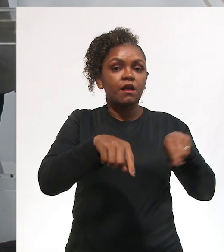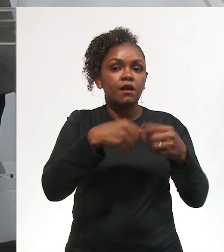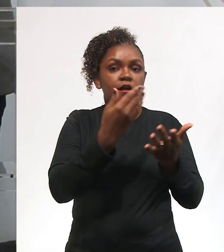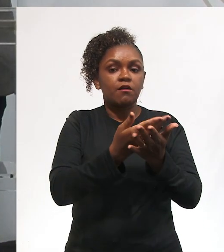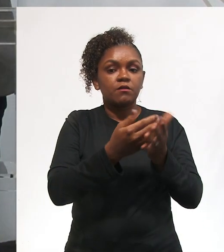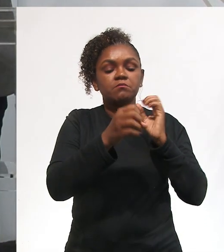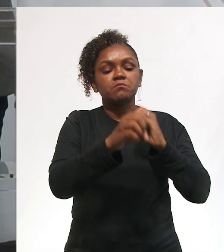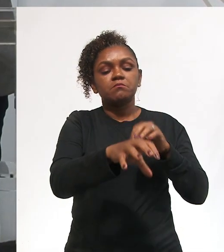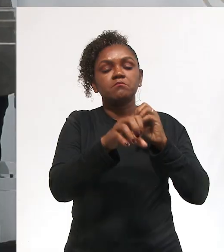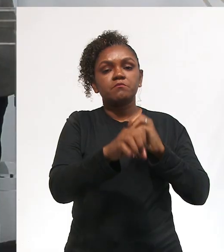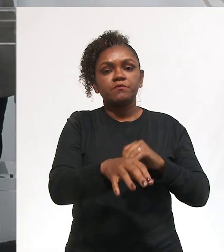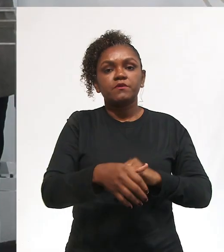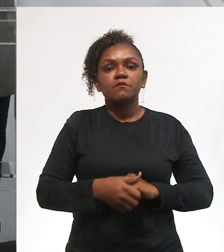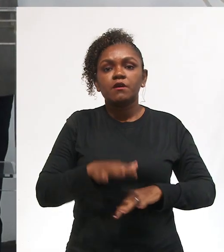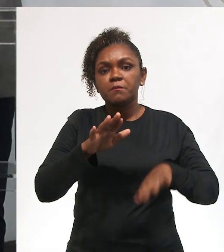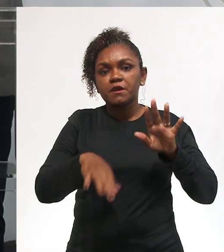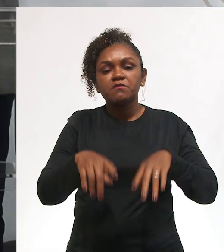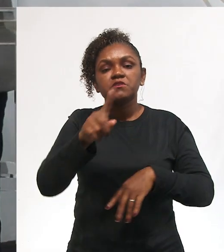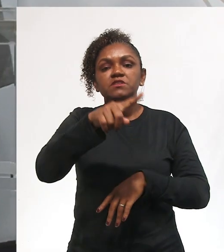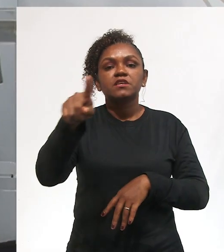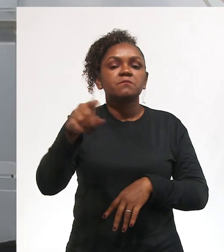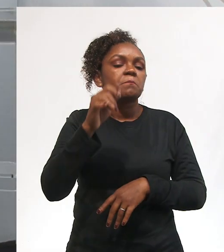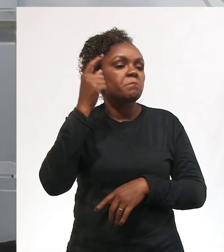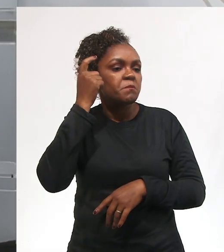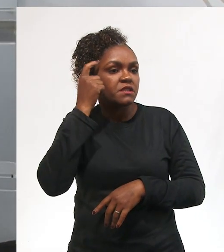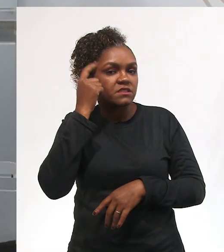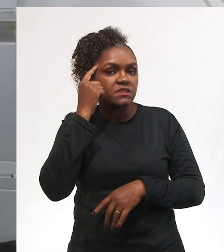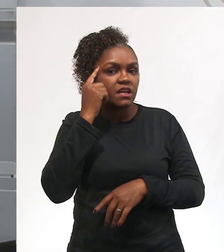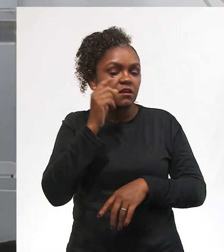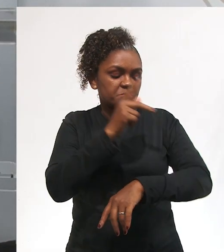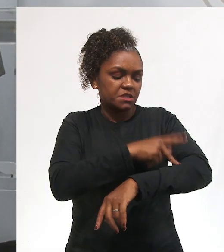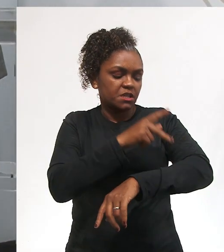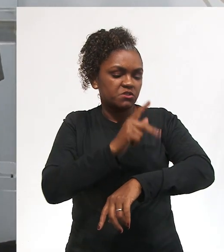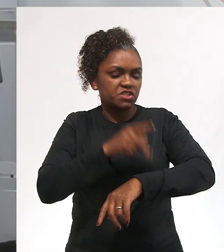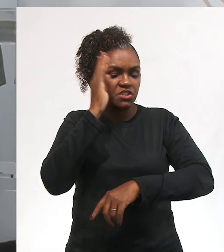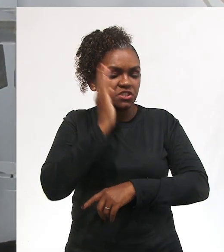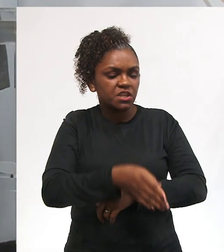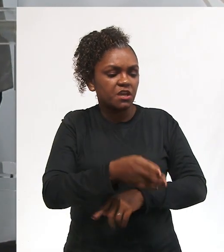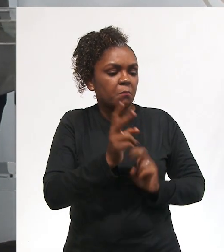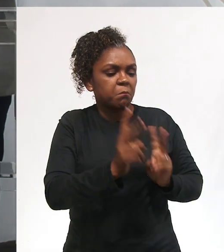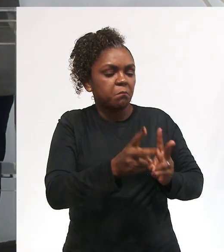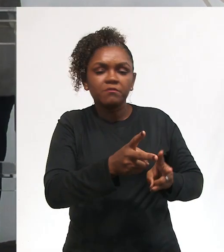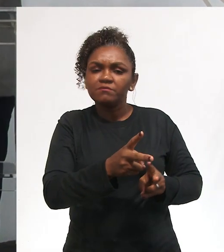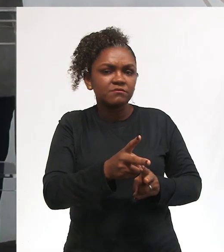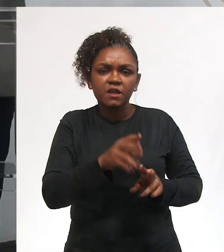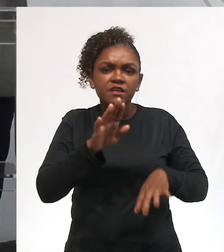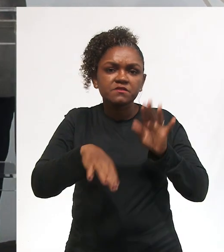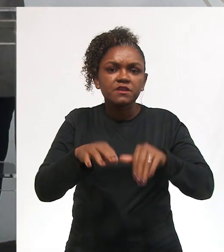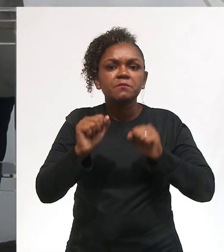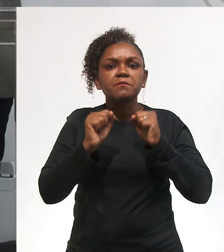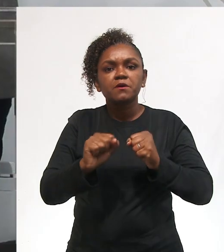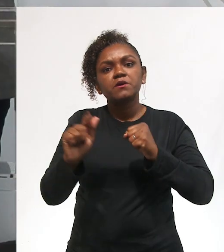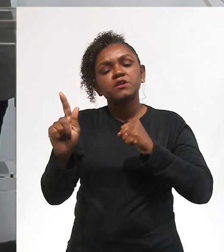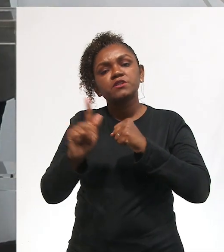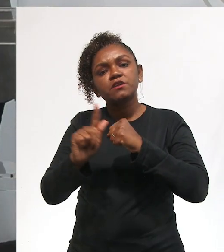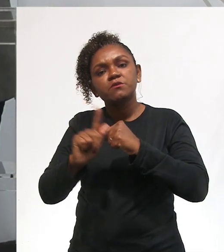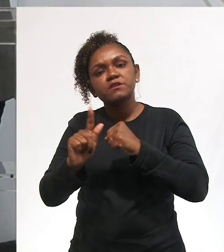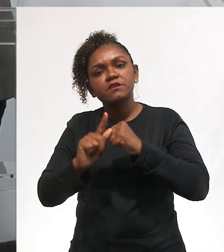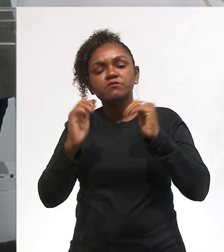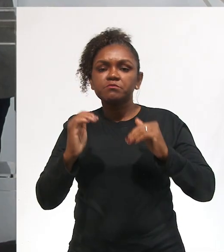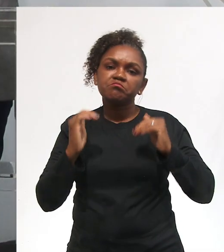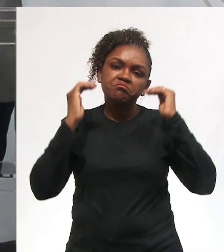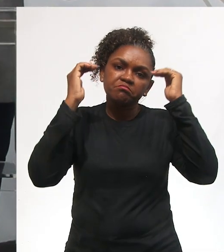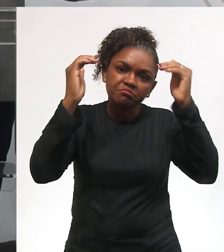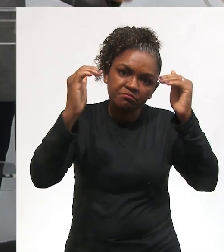vocês vão dar aula só na pedagogia. Vocês podem dar aula, por exemplo, num curso de graduação de superior de 2 anos, de